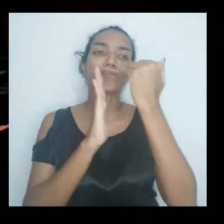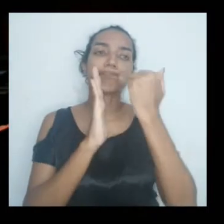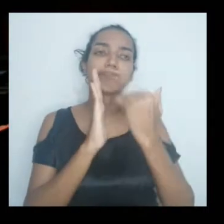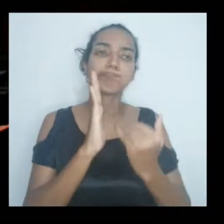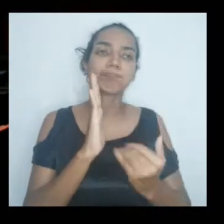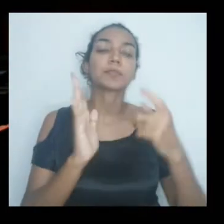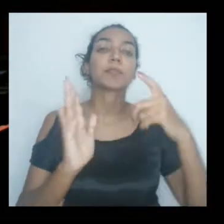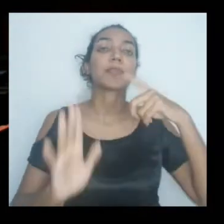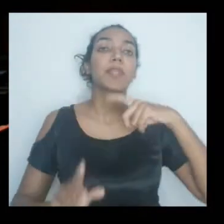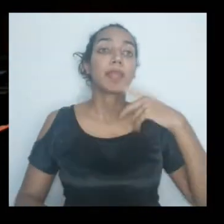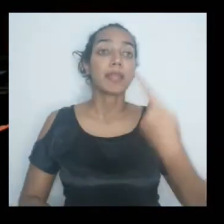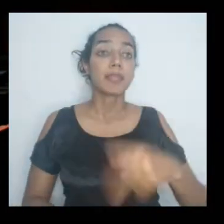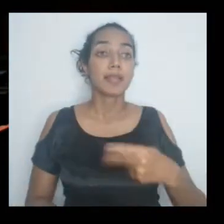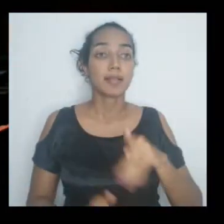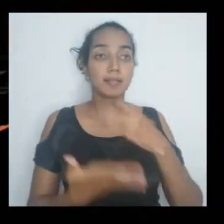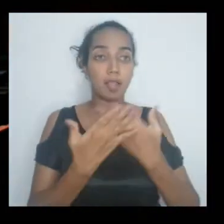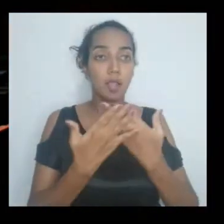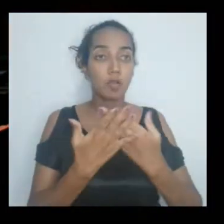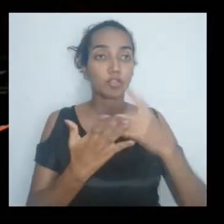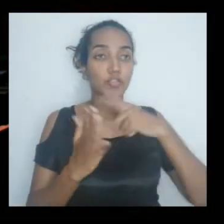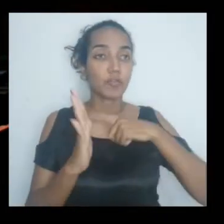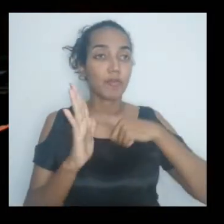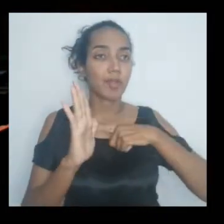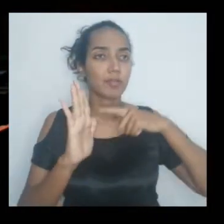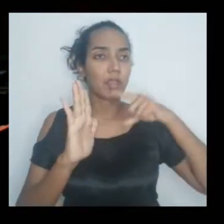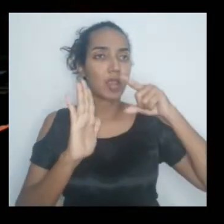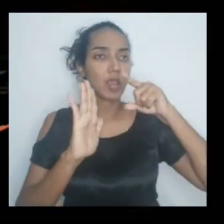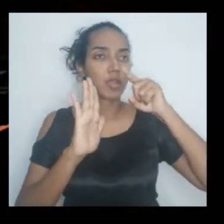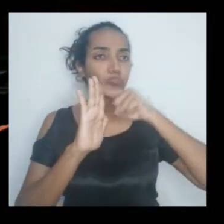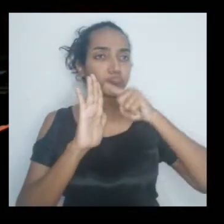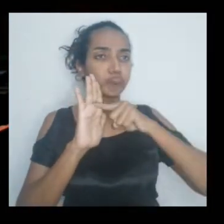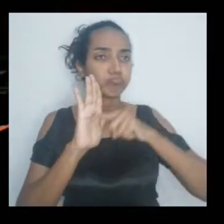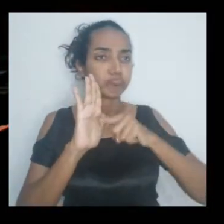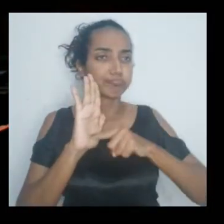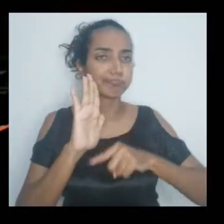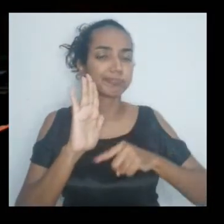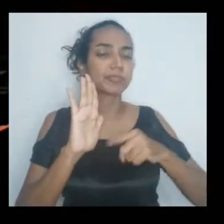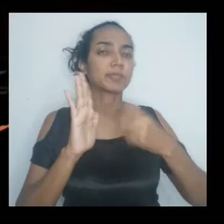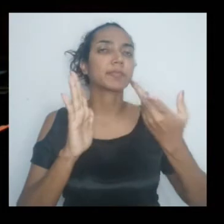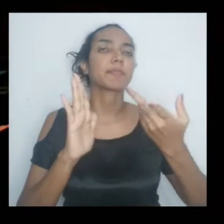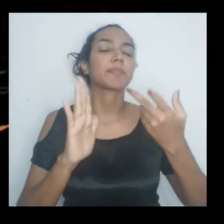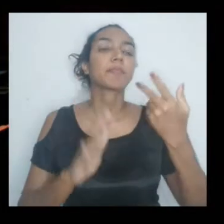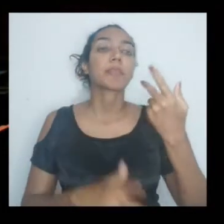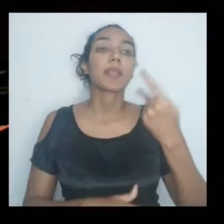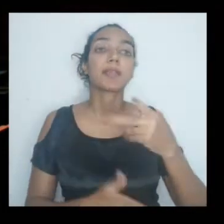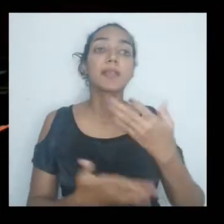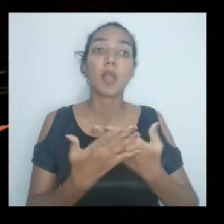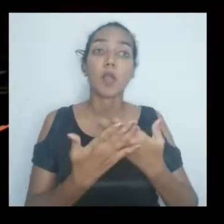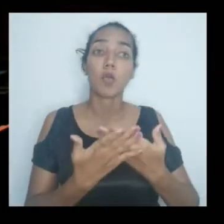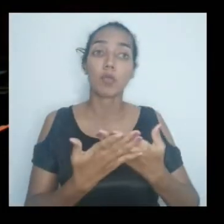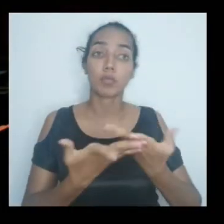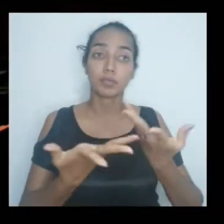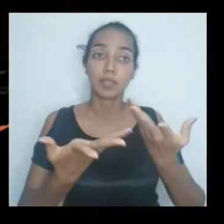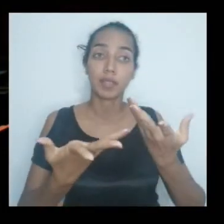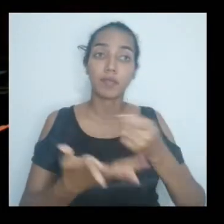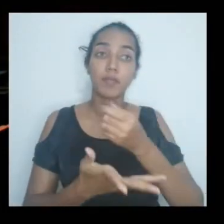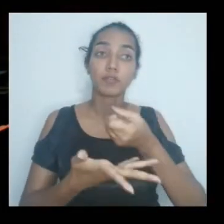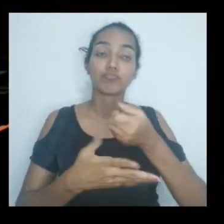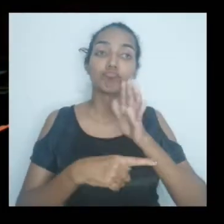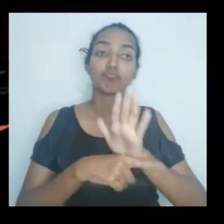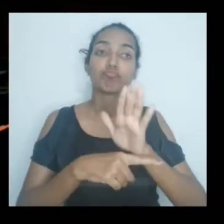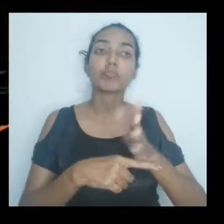nessa aula e espero que vocês entendam bem. Essa aula vai ser a base para uma execução de um conjunto de